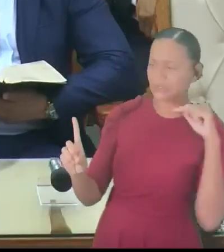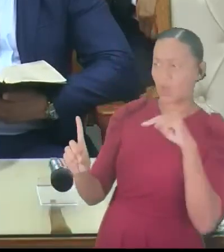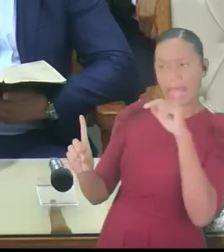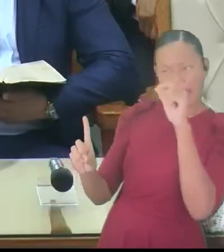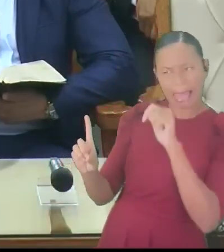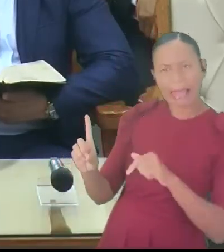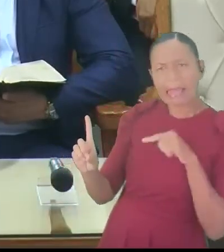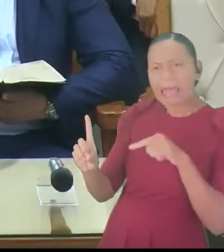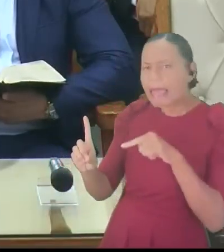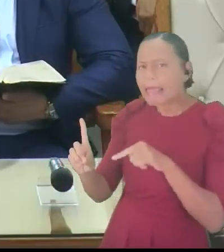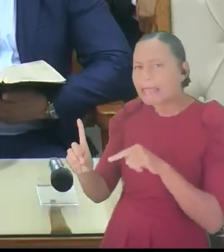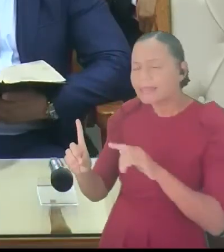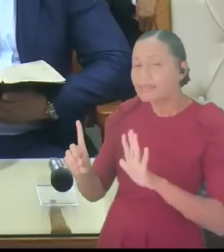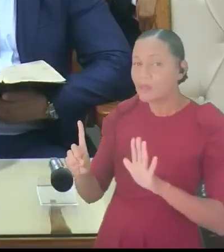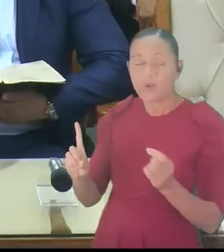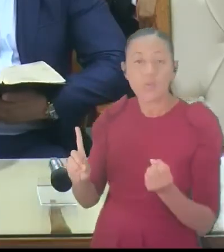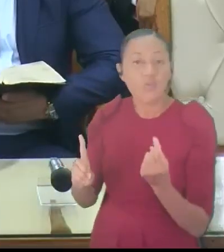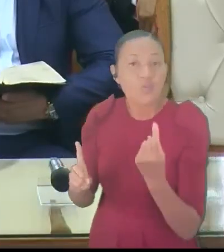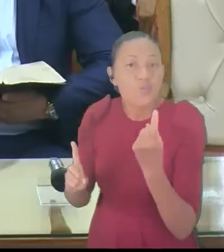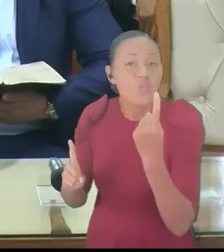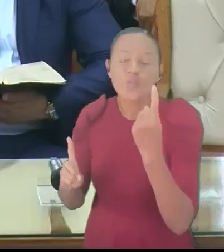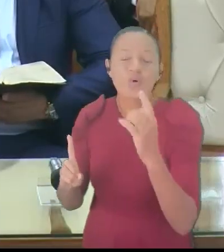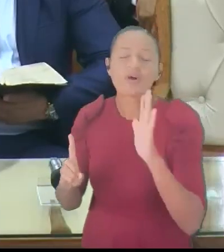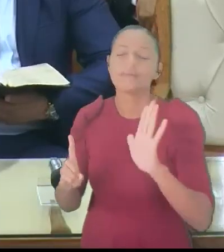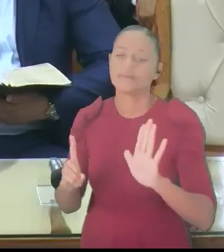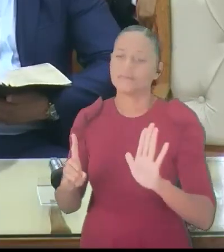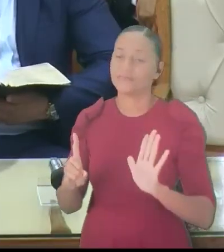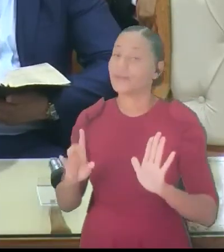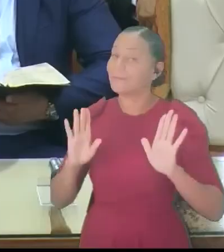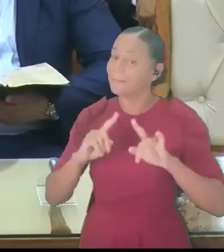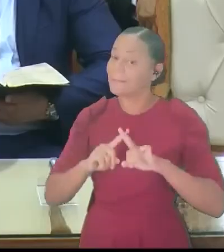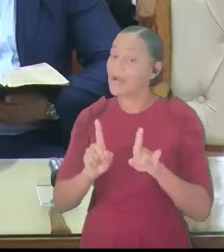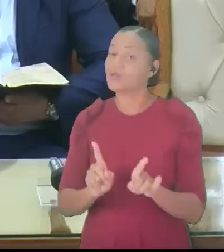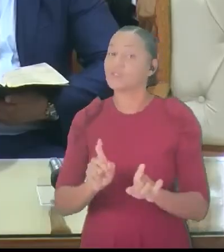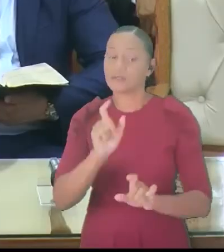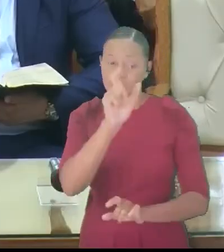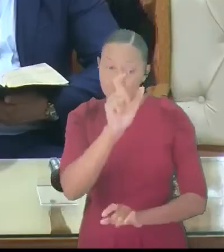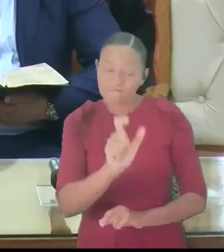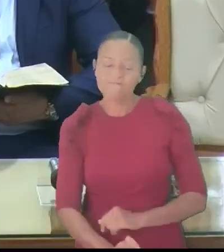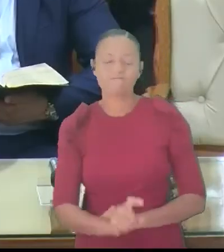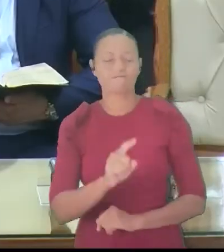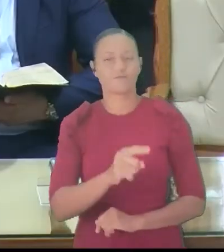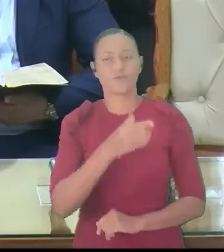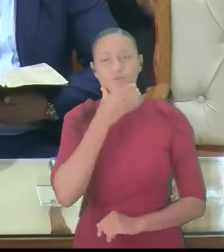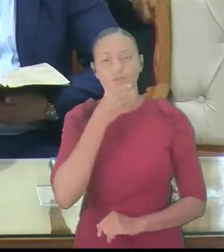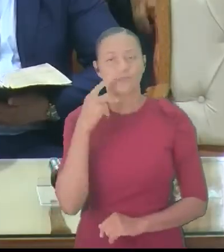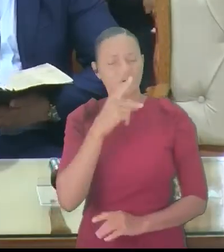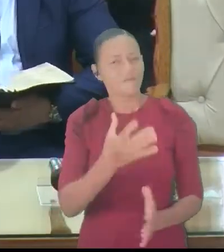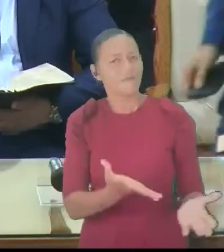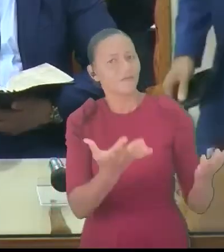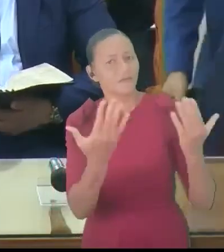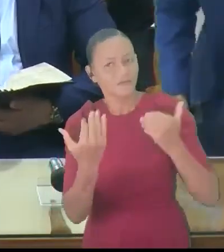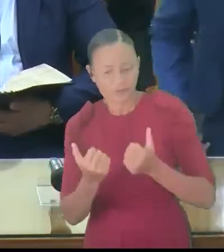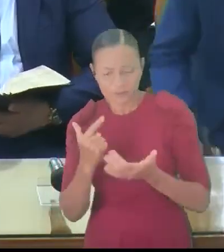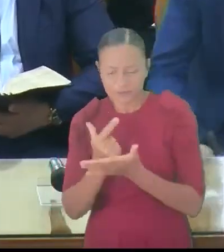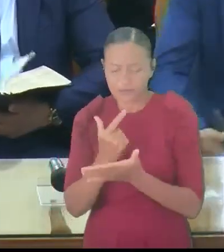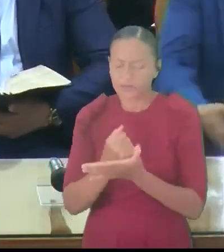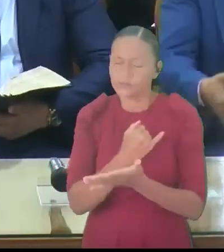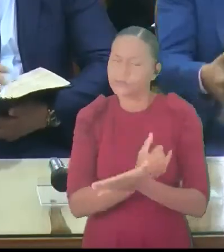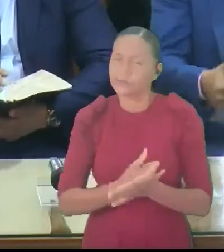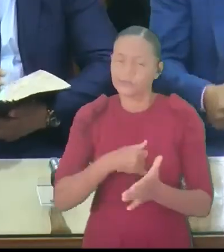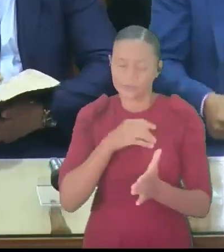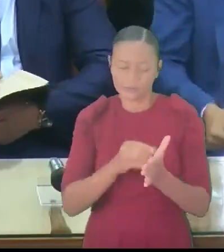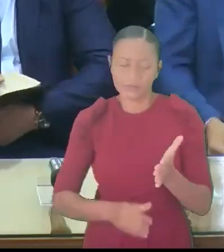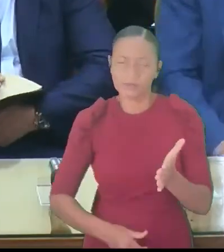profeta. Não era um profeta, era o profeta. Vamos ver isso no Evangelho de São João, capítulo 1,